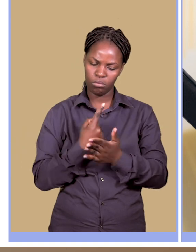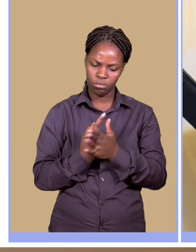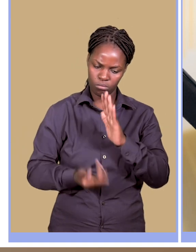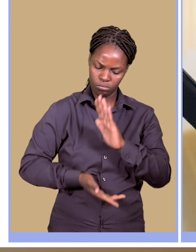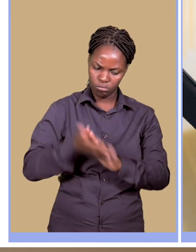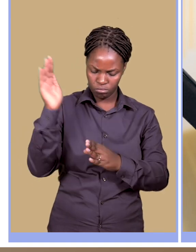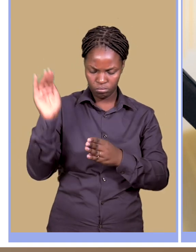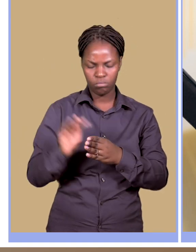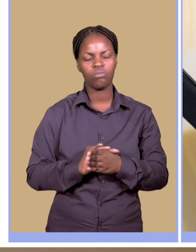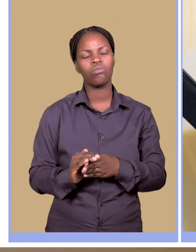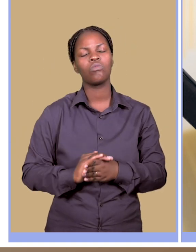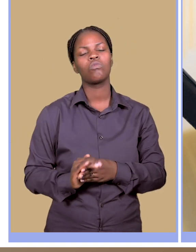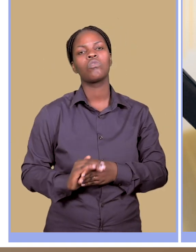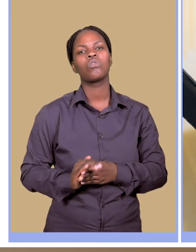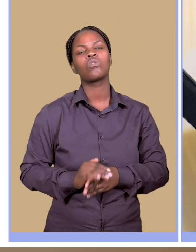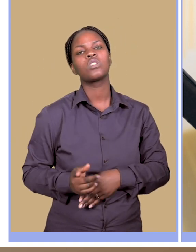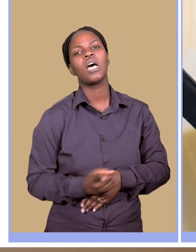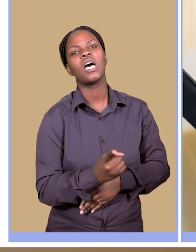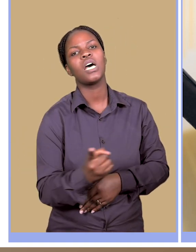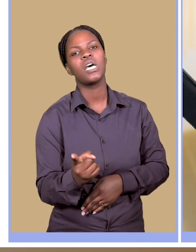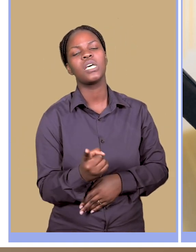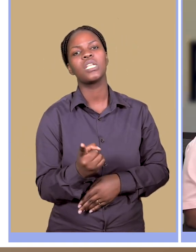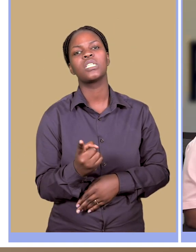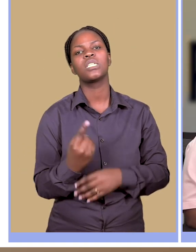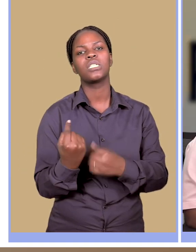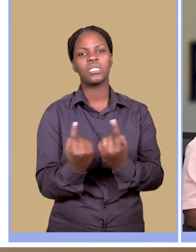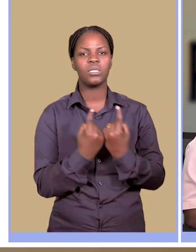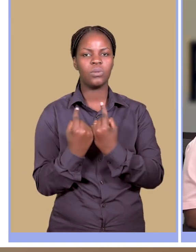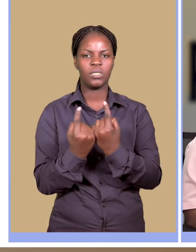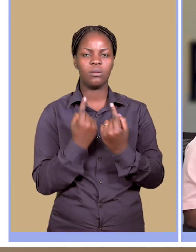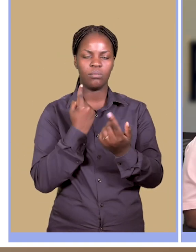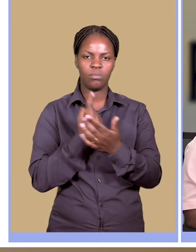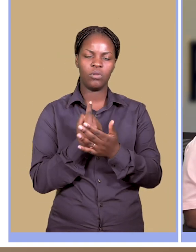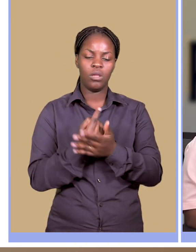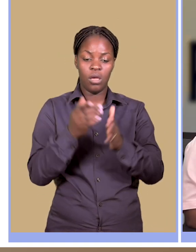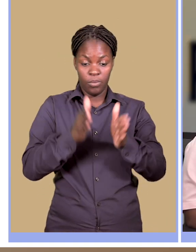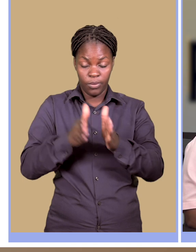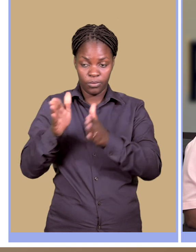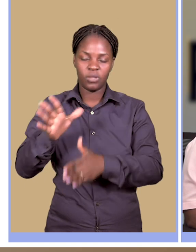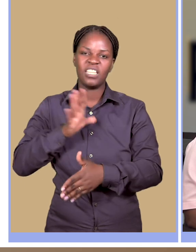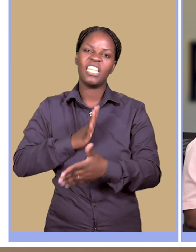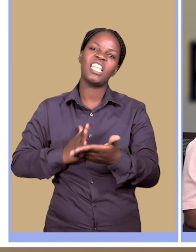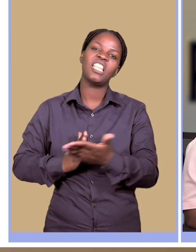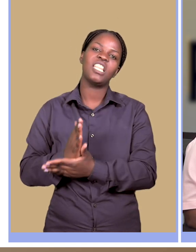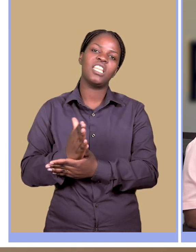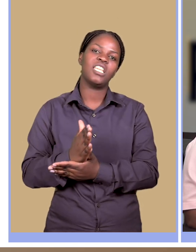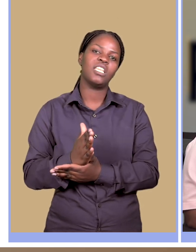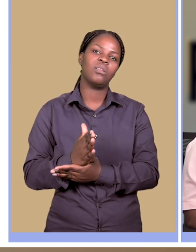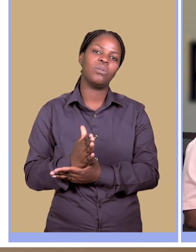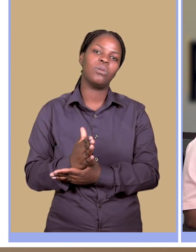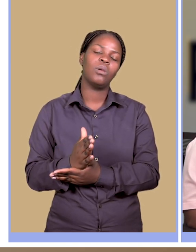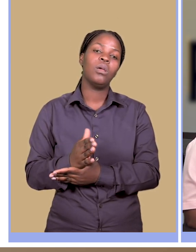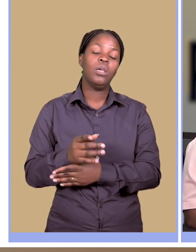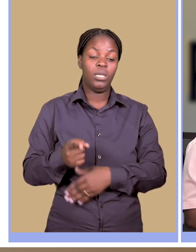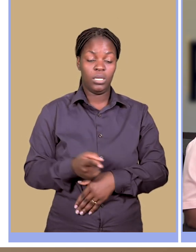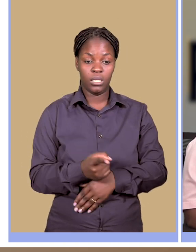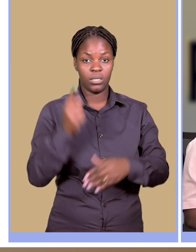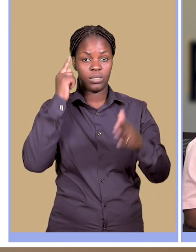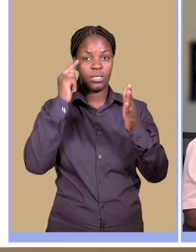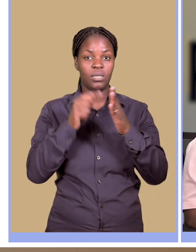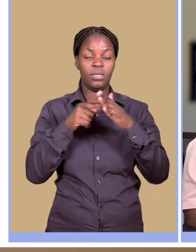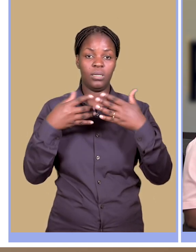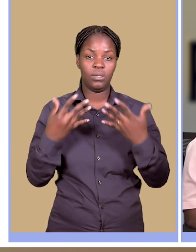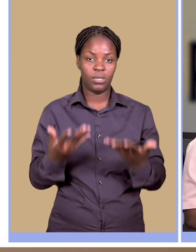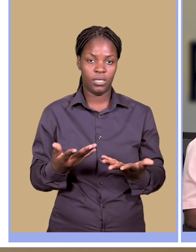para implementar, para assegurar tanto que de facto as pessoas tenham este direito assegurado. E